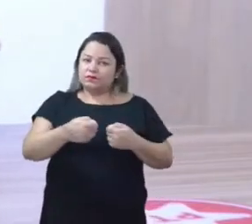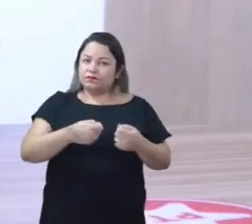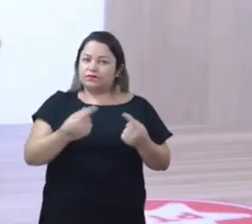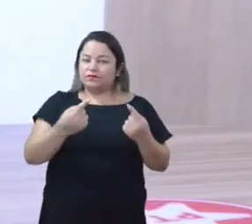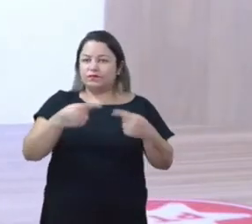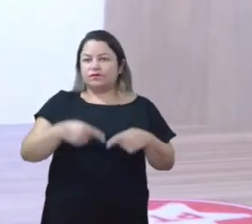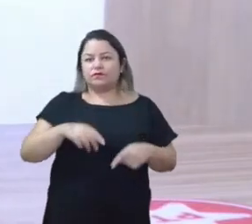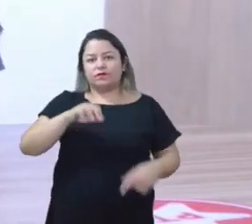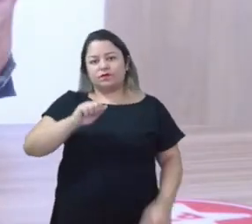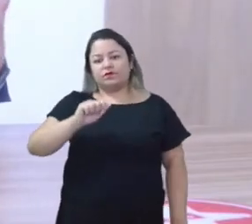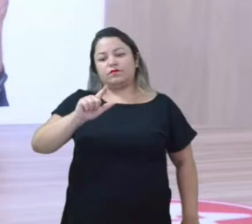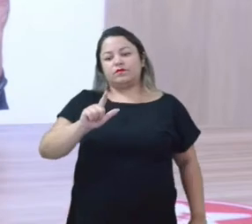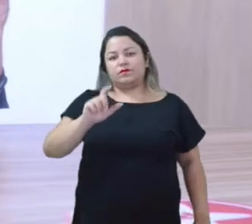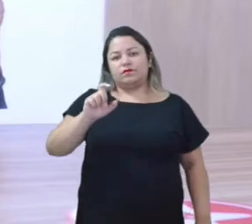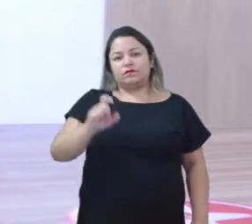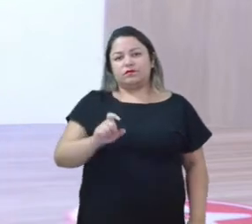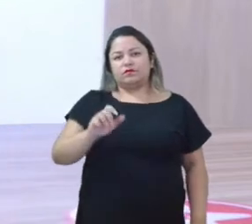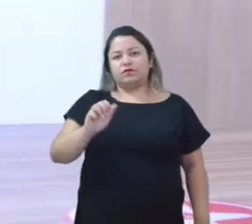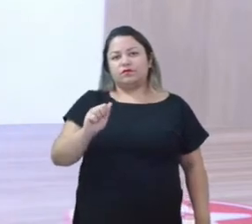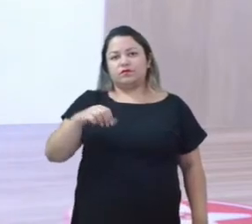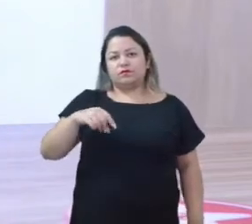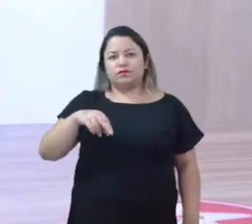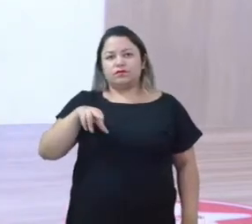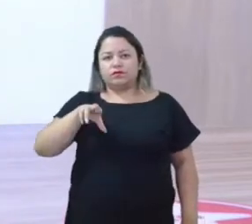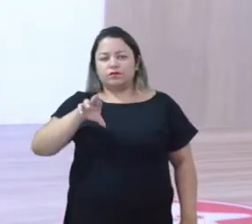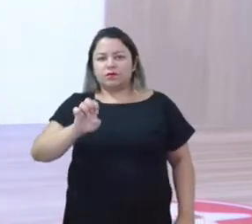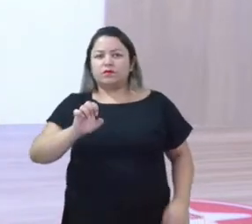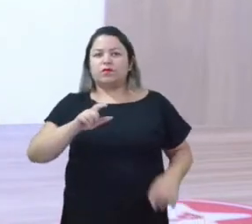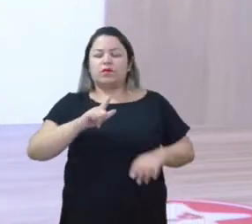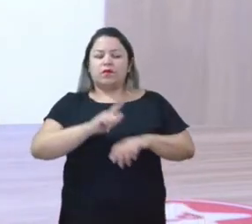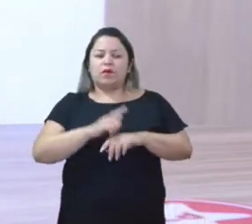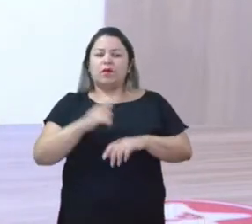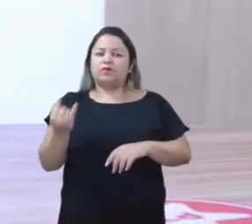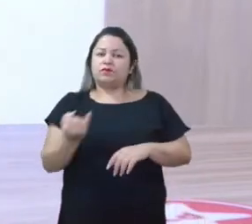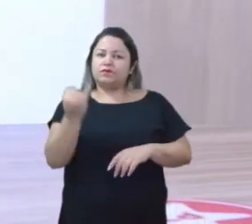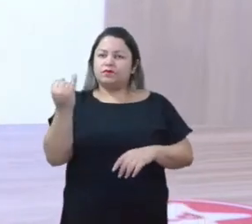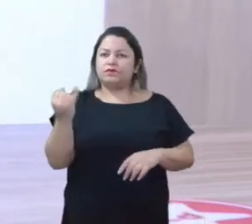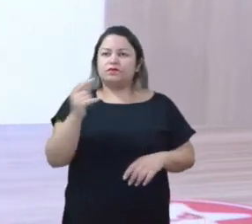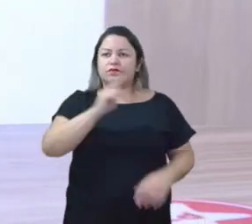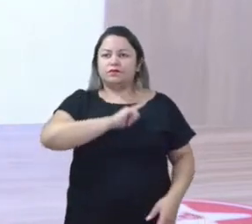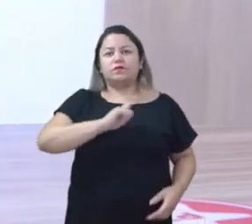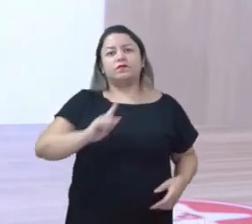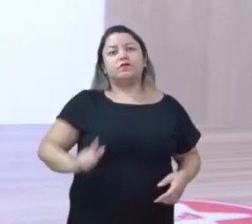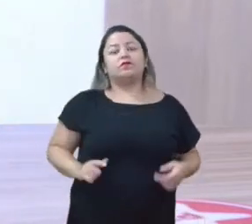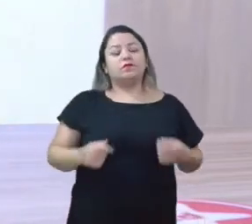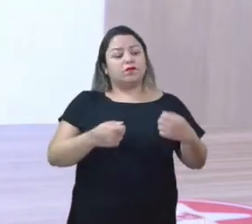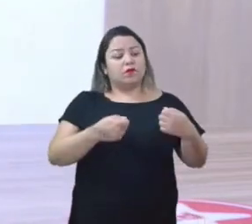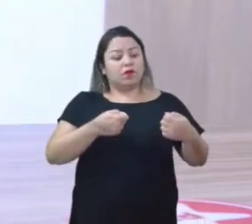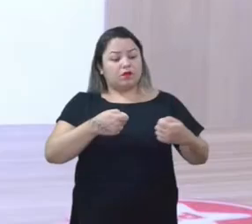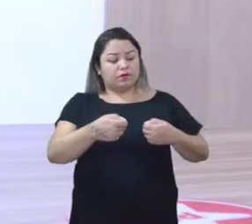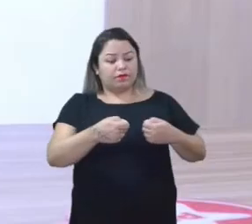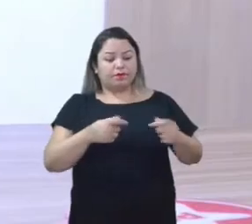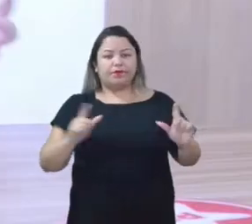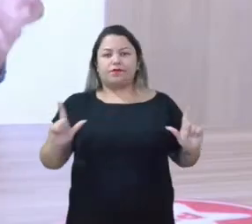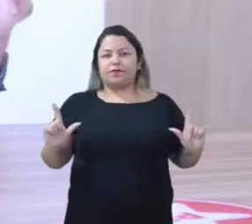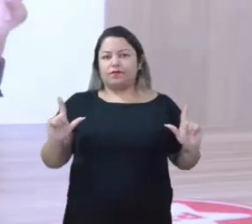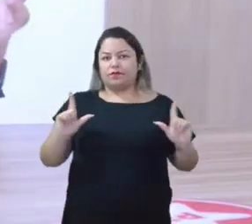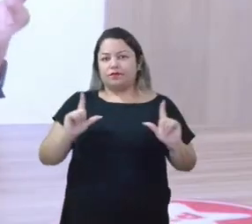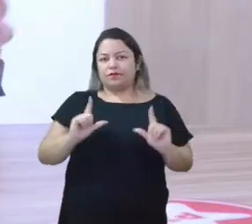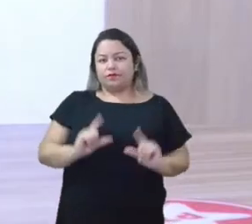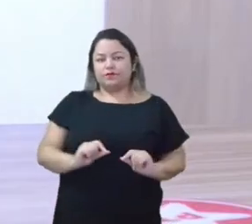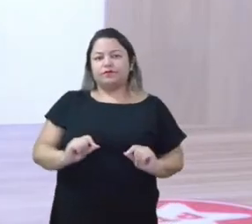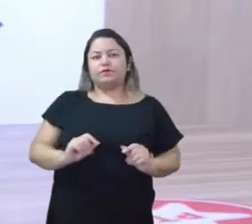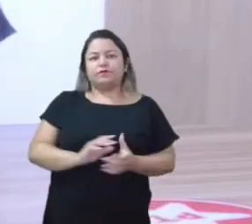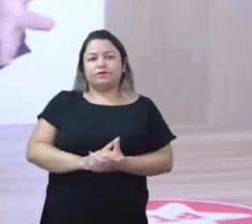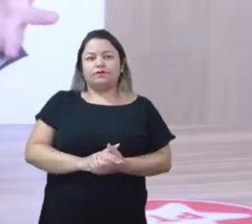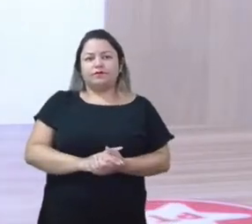Alexandre Padilha, porque também é fundamental o papel do governo na sua articulação pela redução. E é evidente que nós